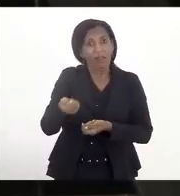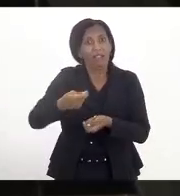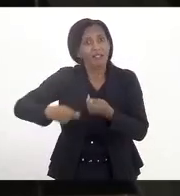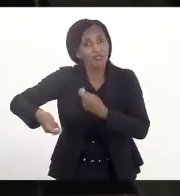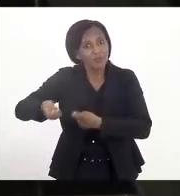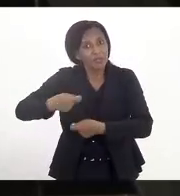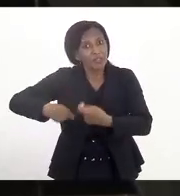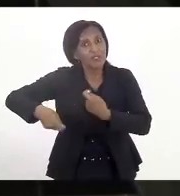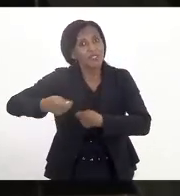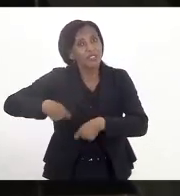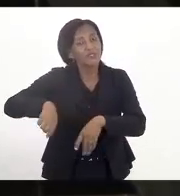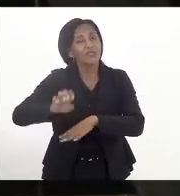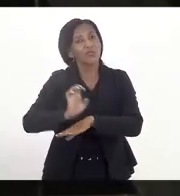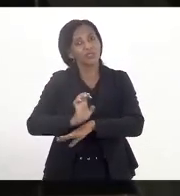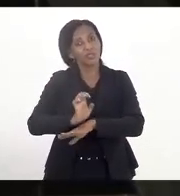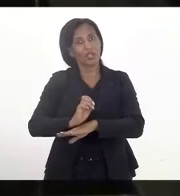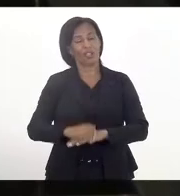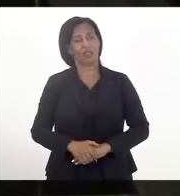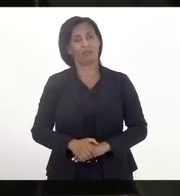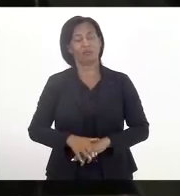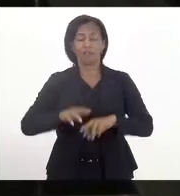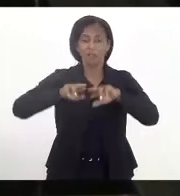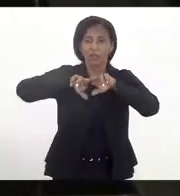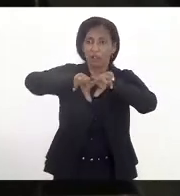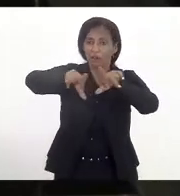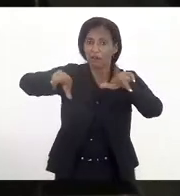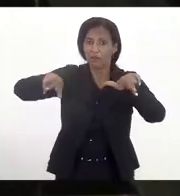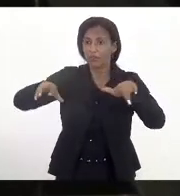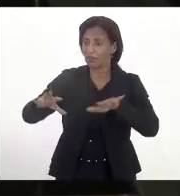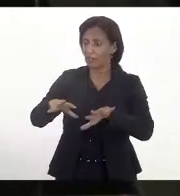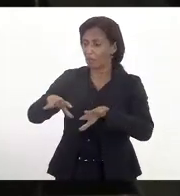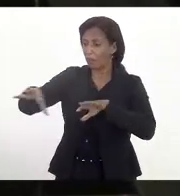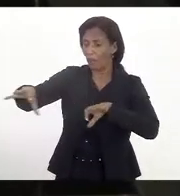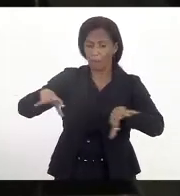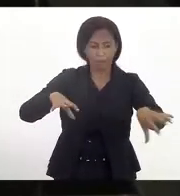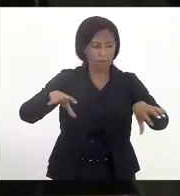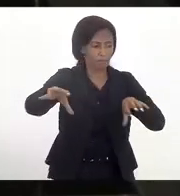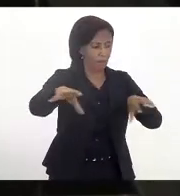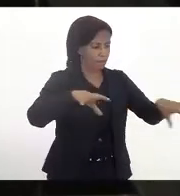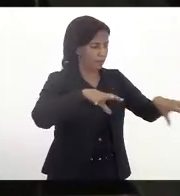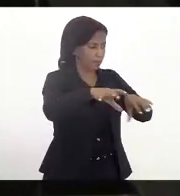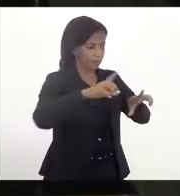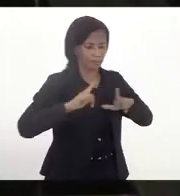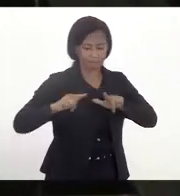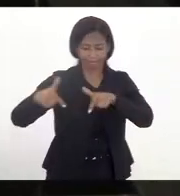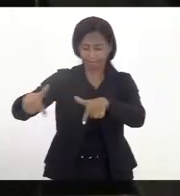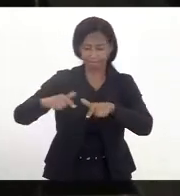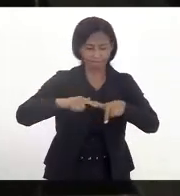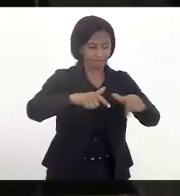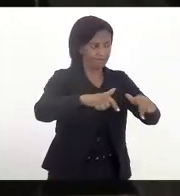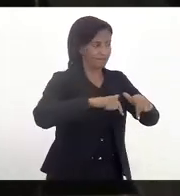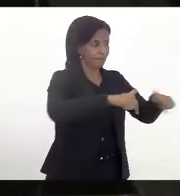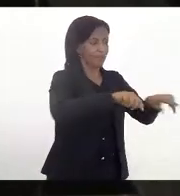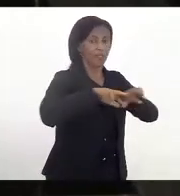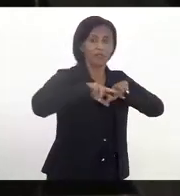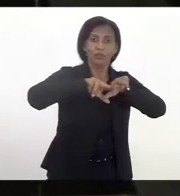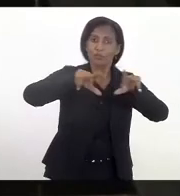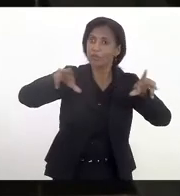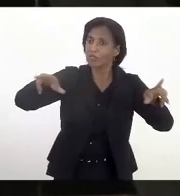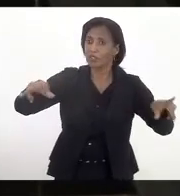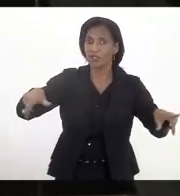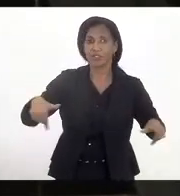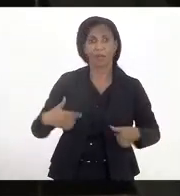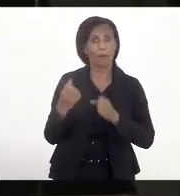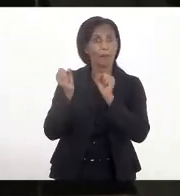do estado com diversas áreas distintas de atuação dos mais diversos